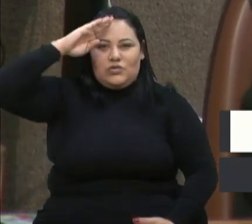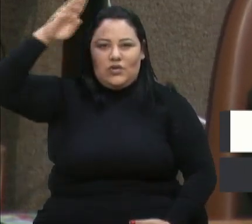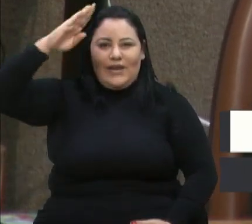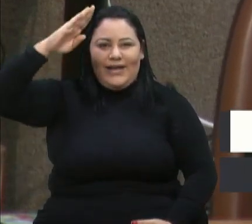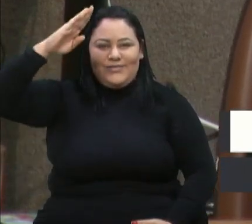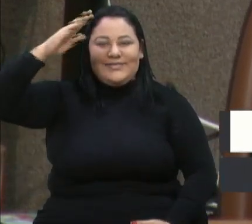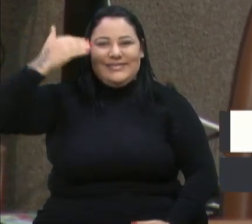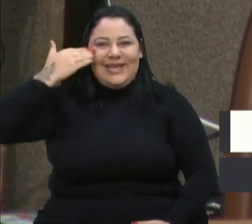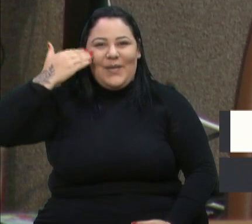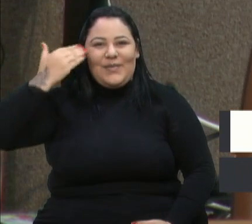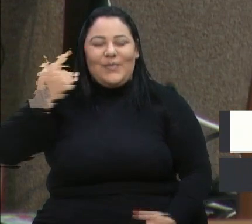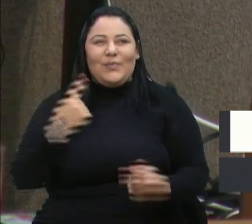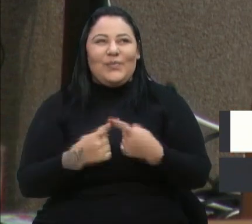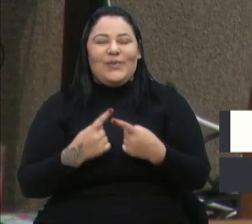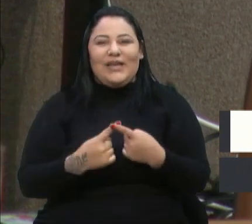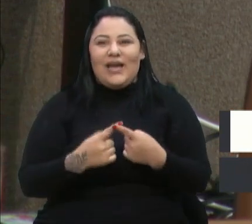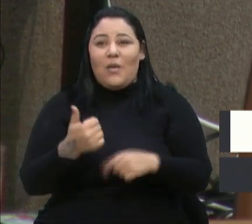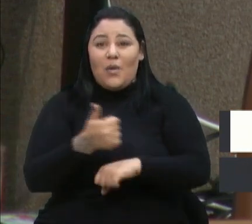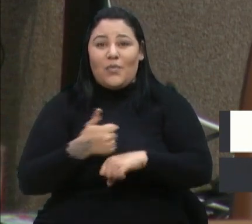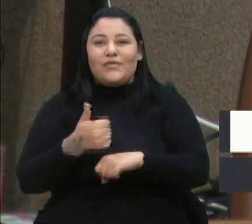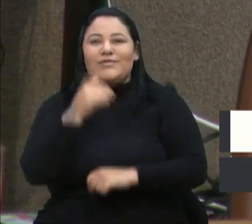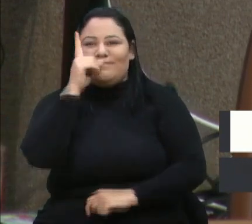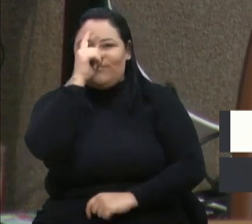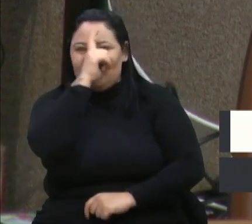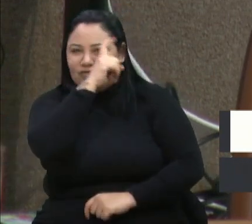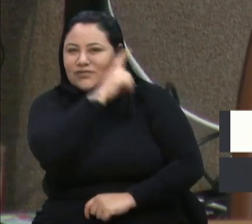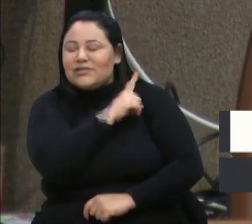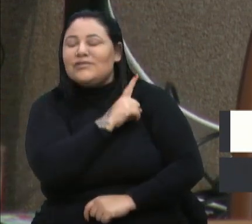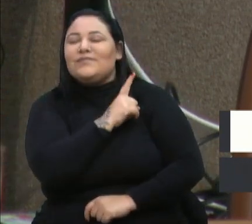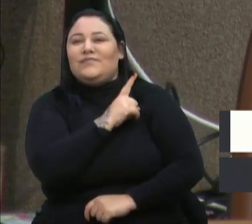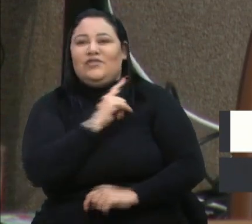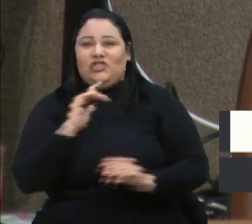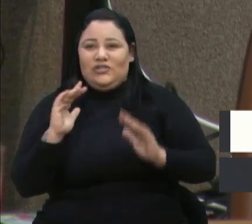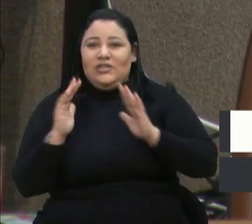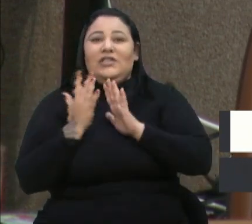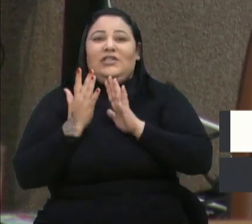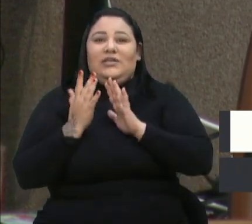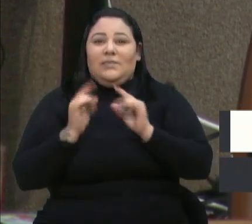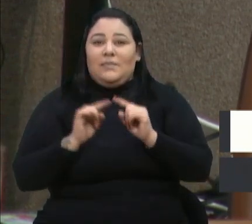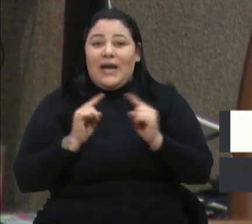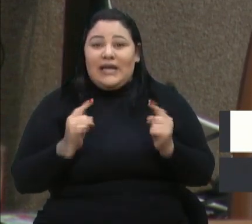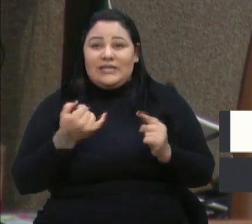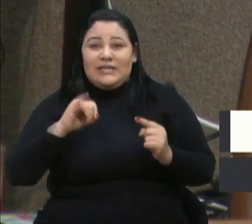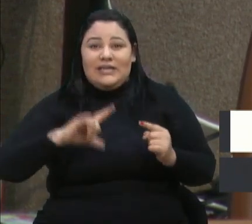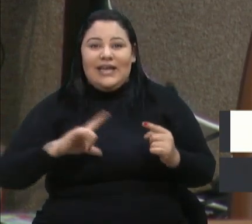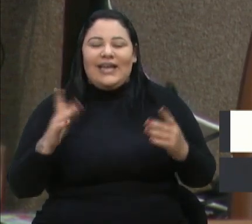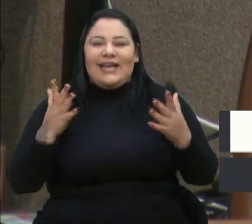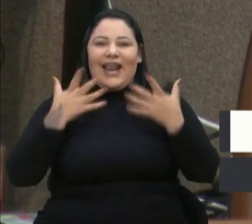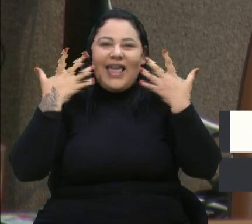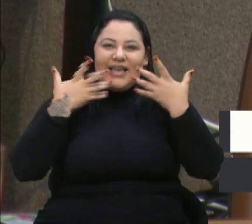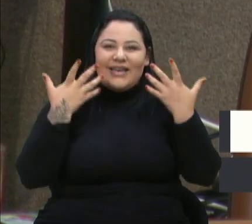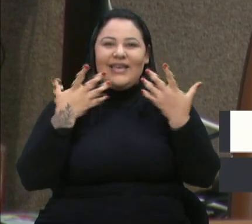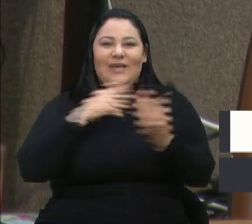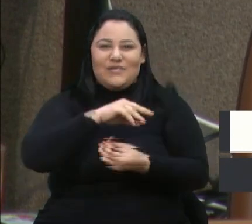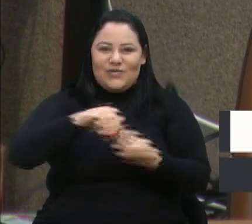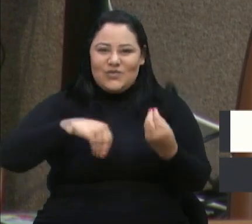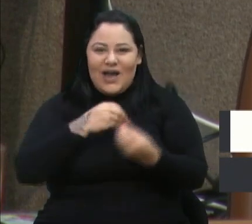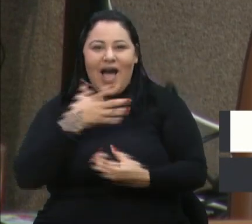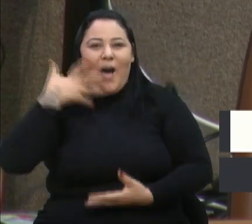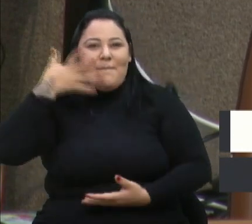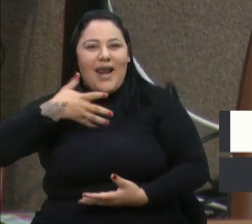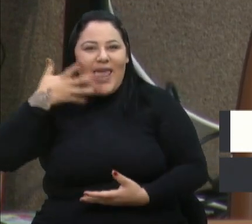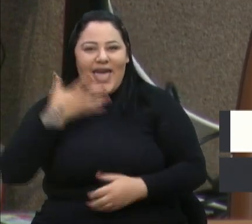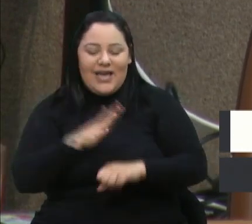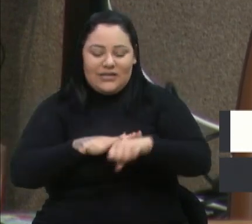militar, porque é uma profissão muito difícil, muito dura, mas quando você leva a alegria, a banda, a palestra, o diálogo,